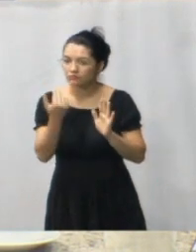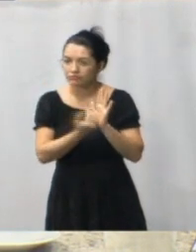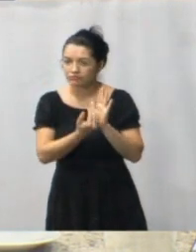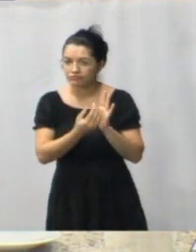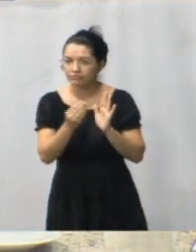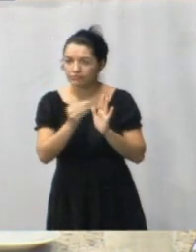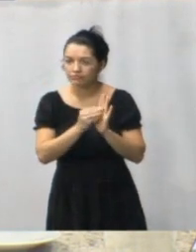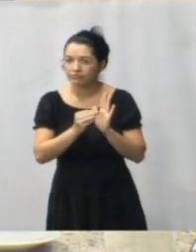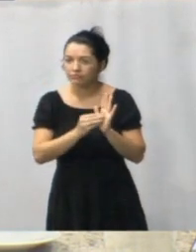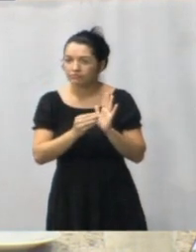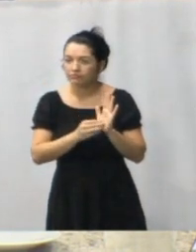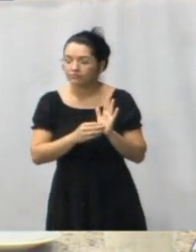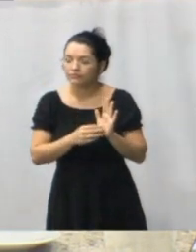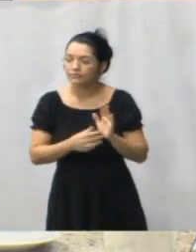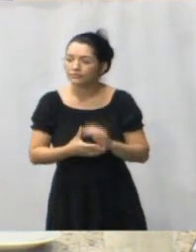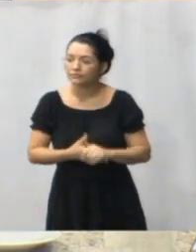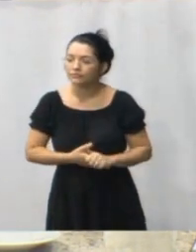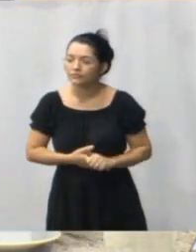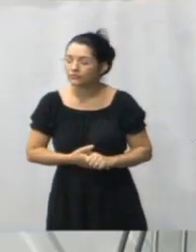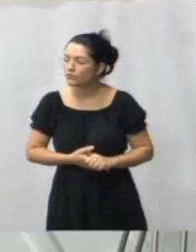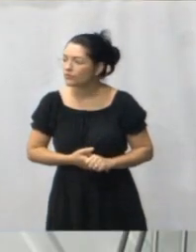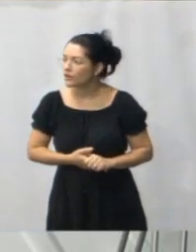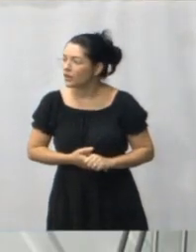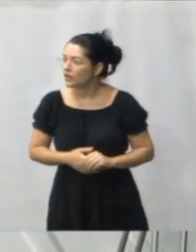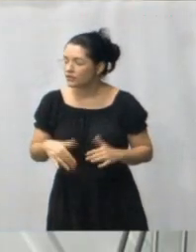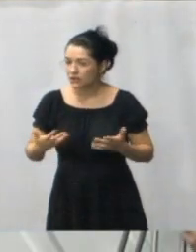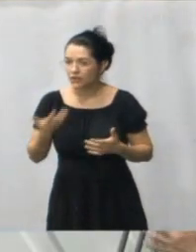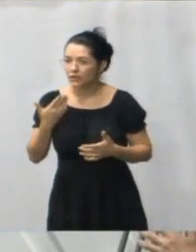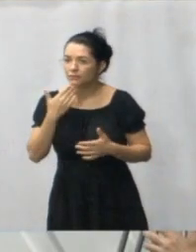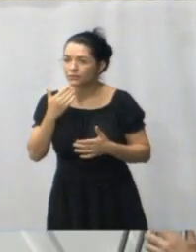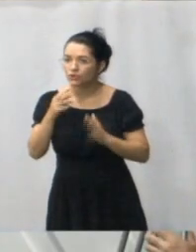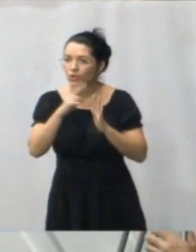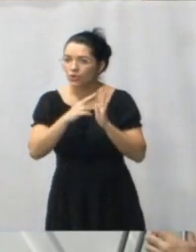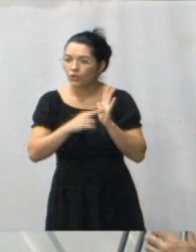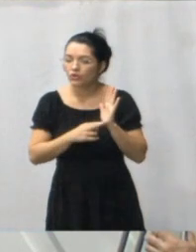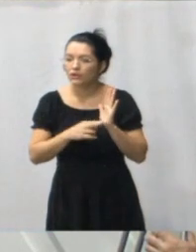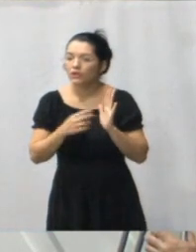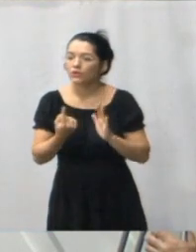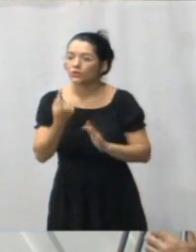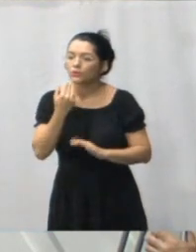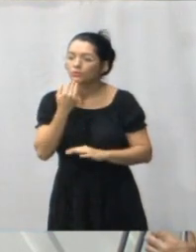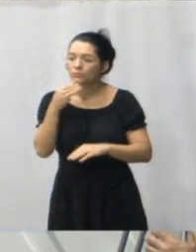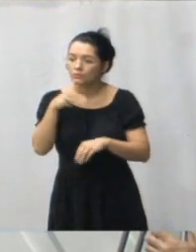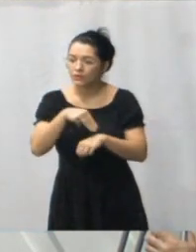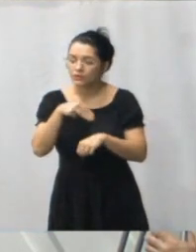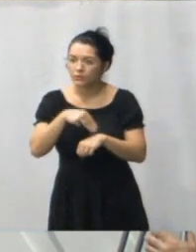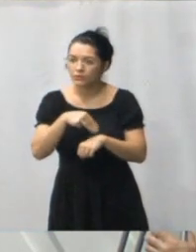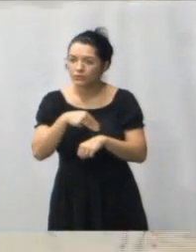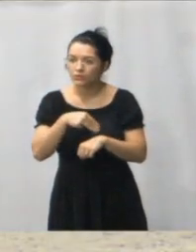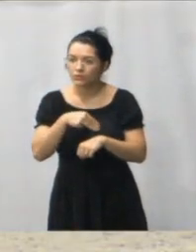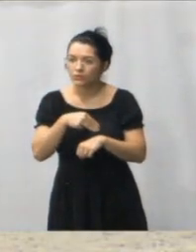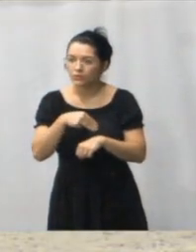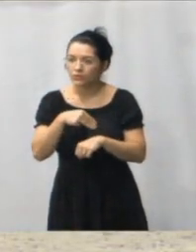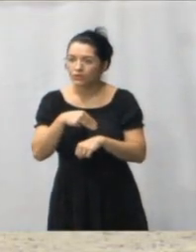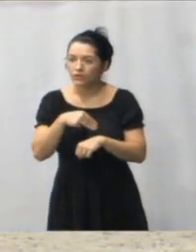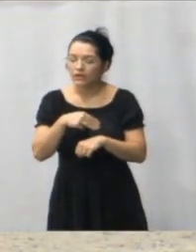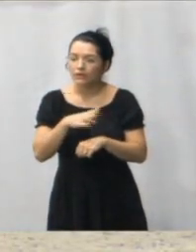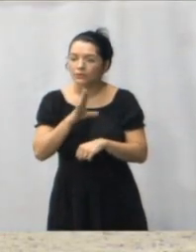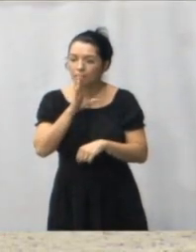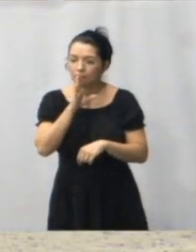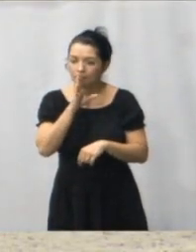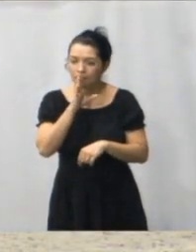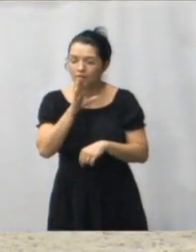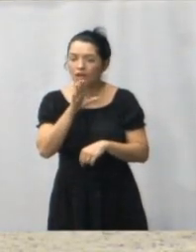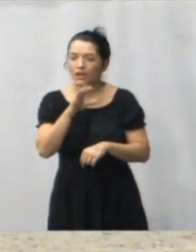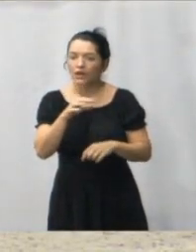de ordem, não sei se é o caso, mas queria pedir um minuto de silêncio. No mês de dezembro, perdemos lá na comunidade a dona